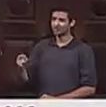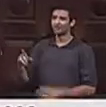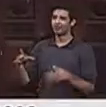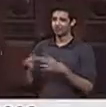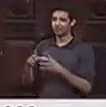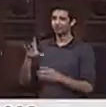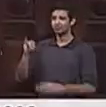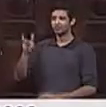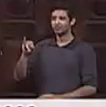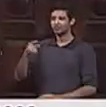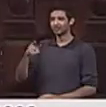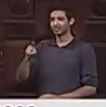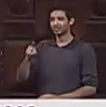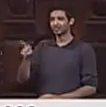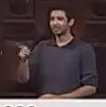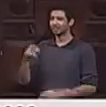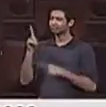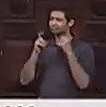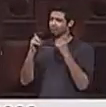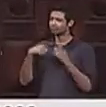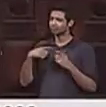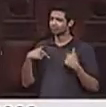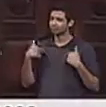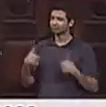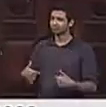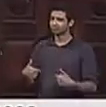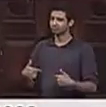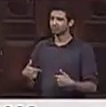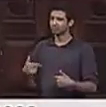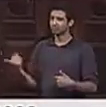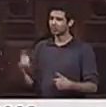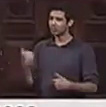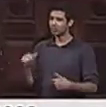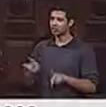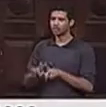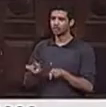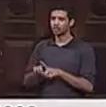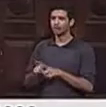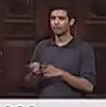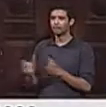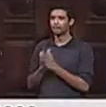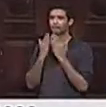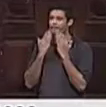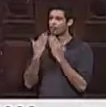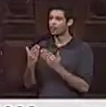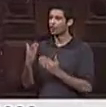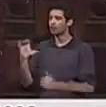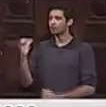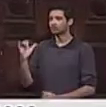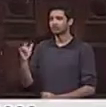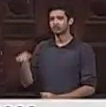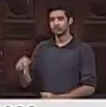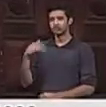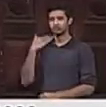Educação, uma presença expressiva, quantitativamente e qualitativamente, da ciência fluminense nessa